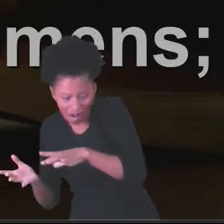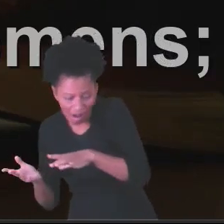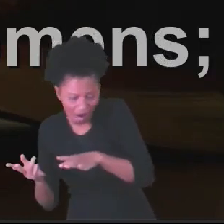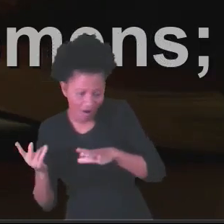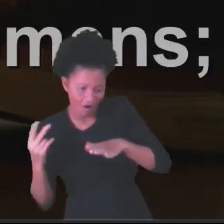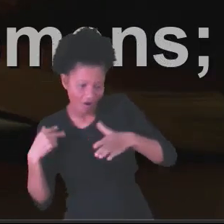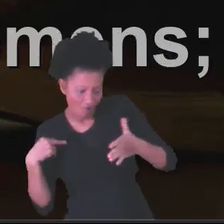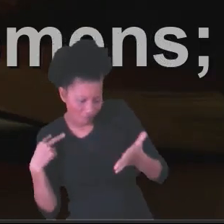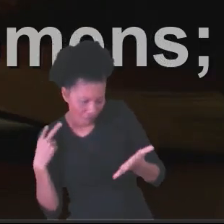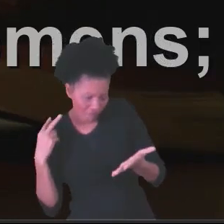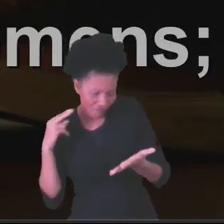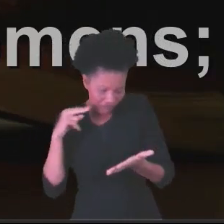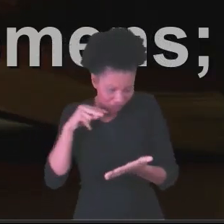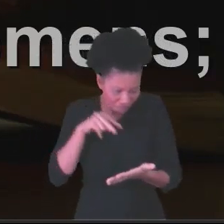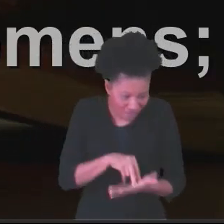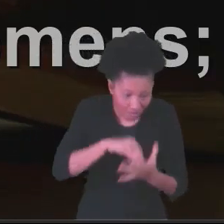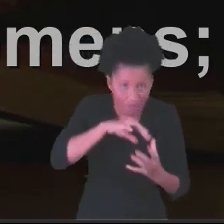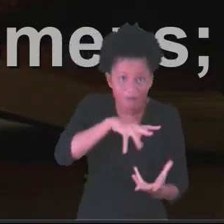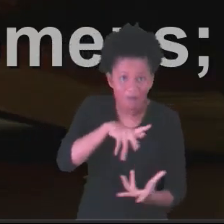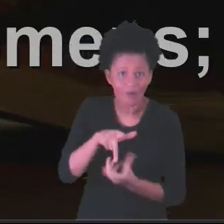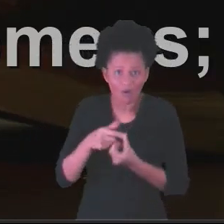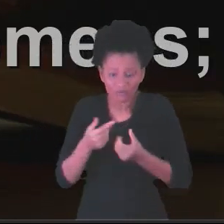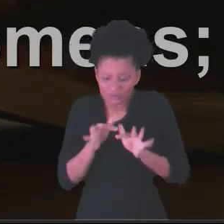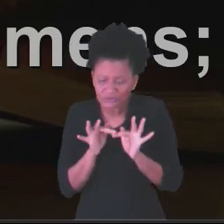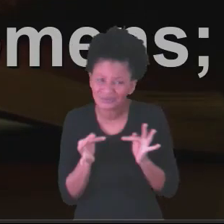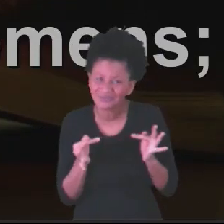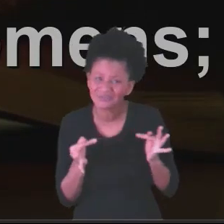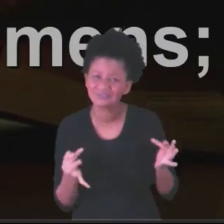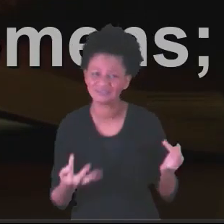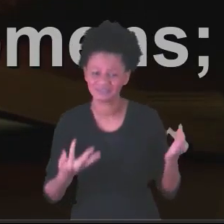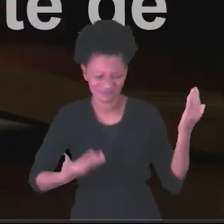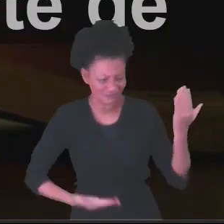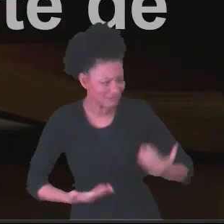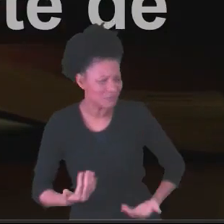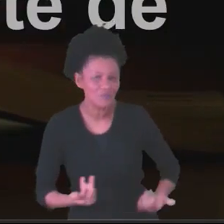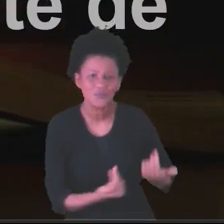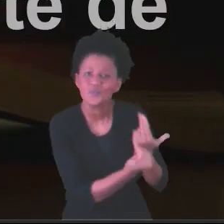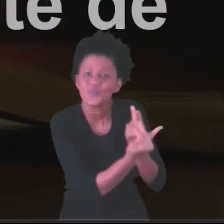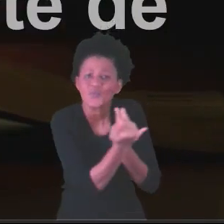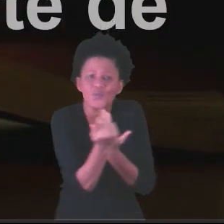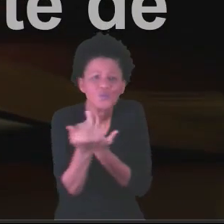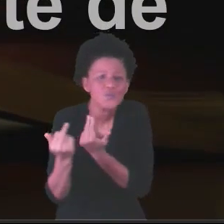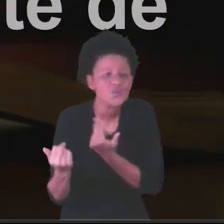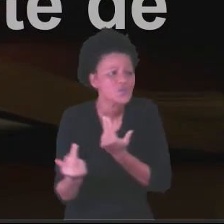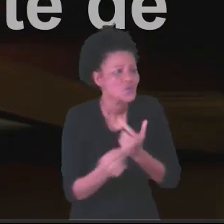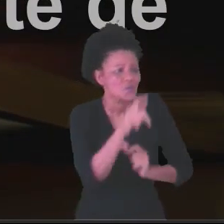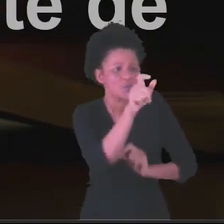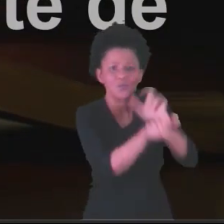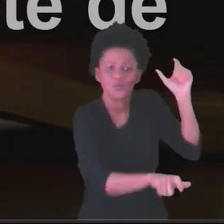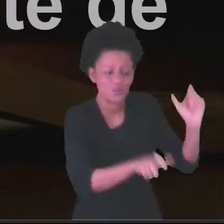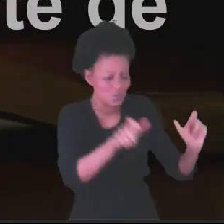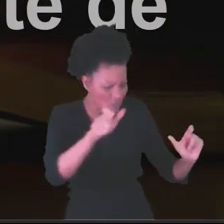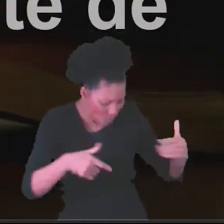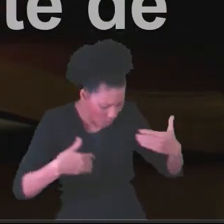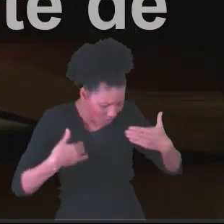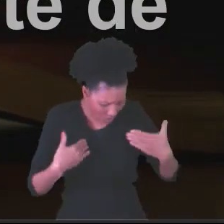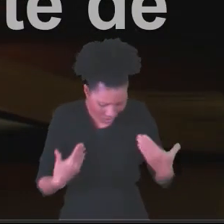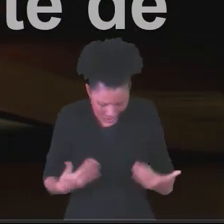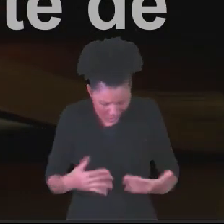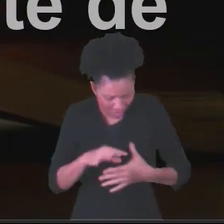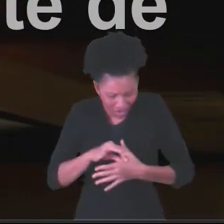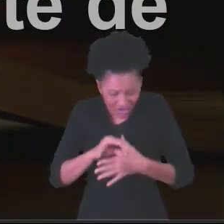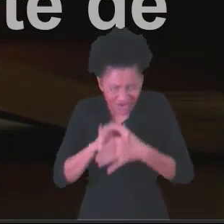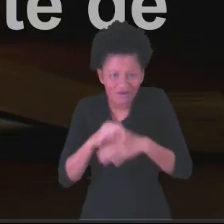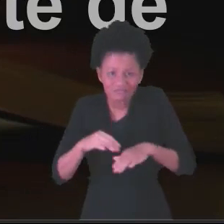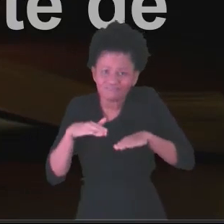tomando a forma de servo fazendo-se semelhante aos homens e achado a roma de homem